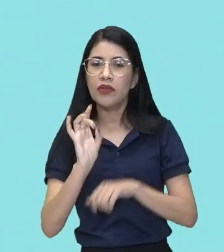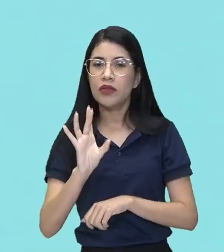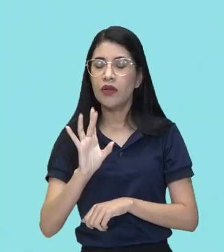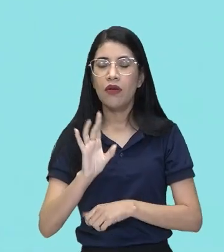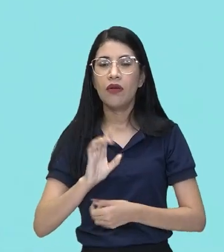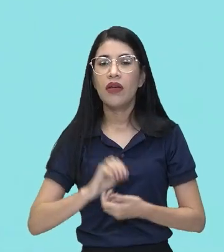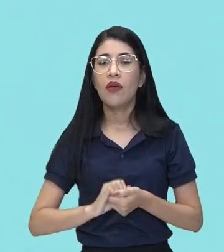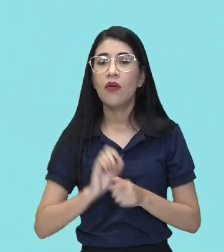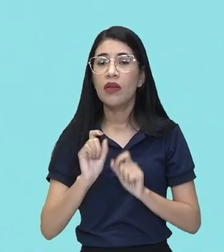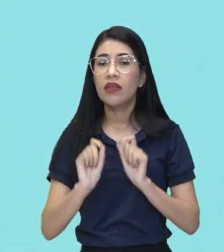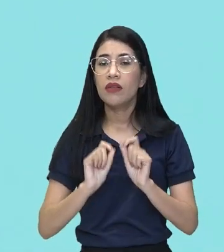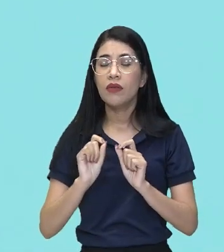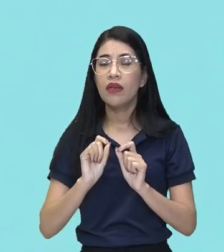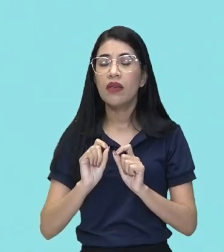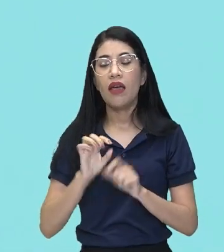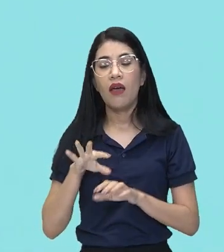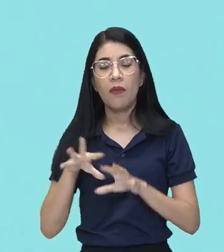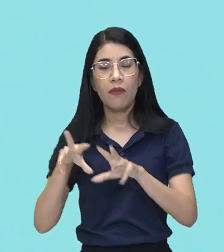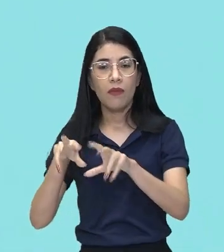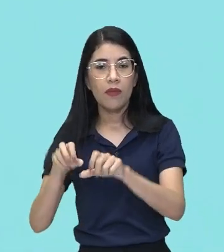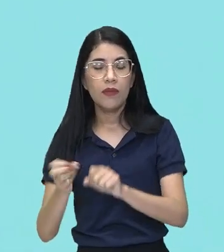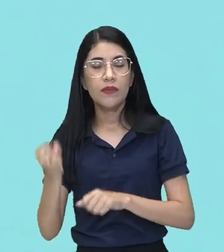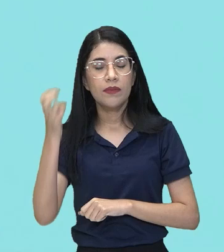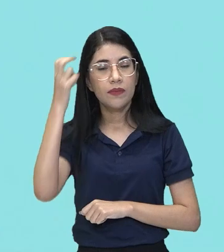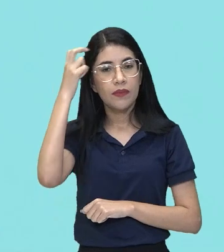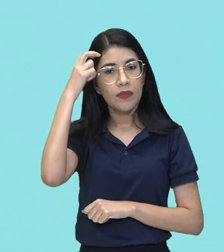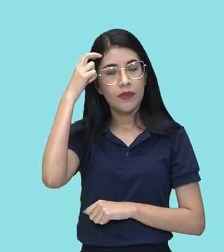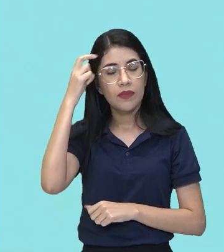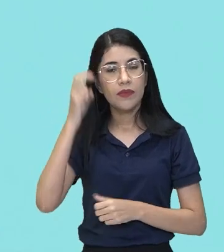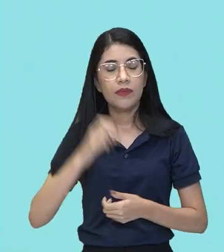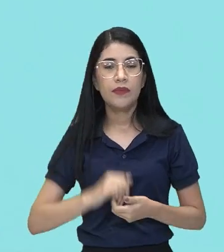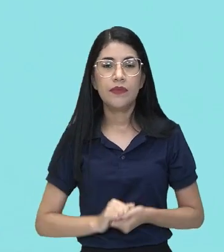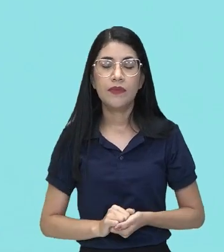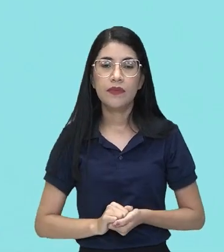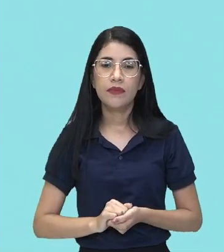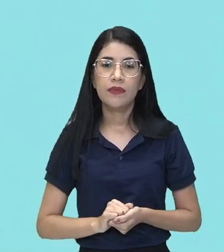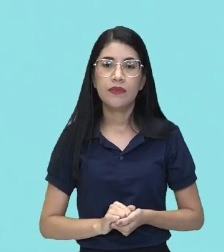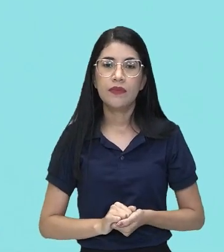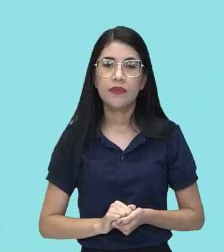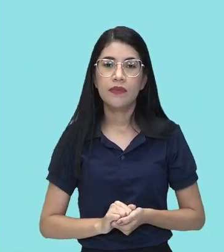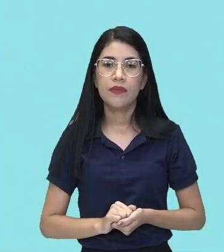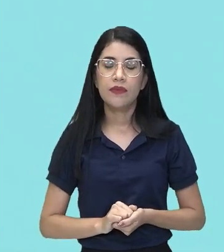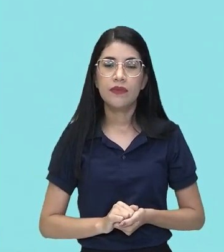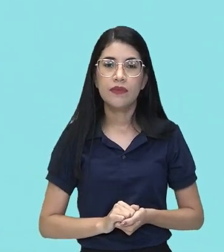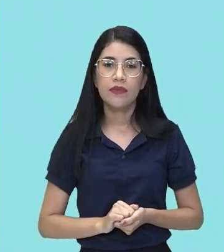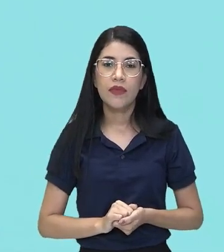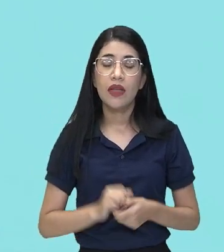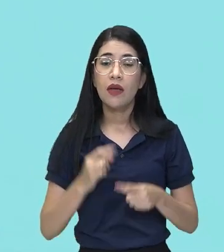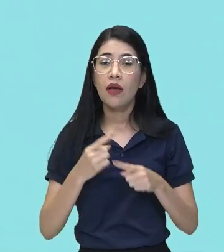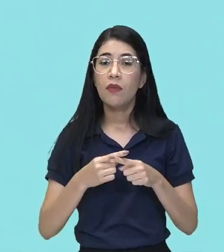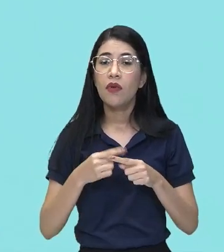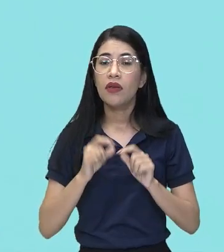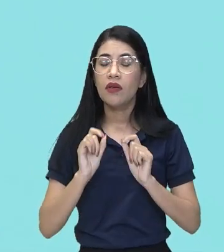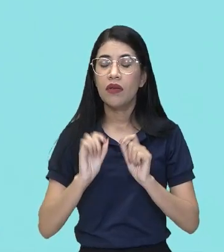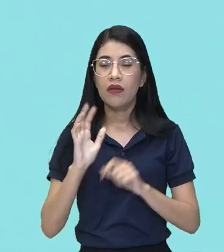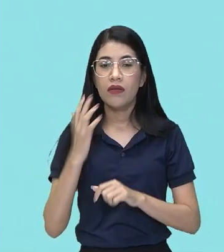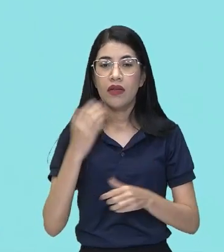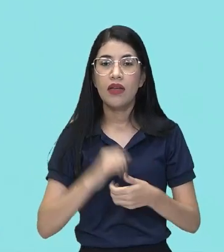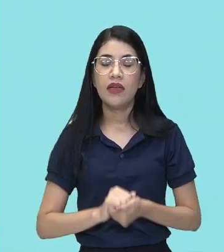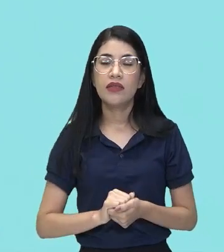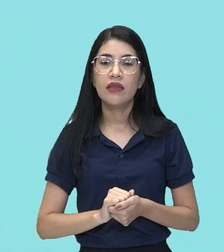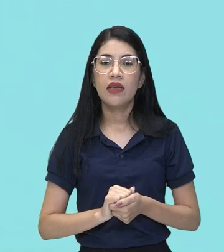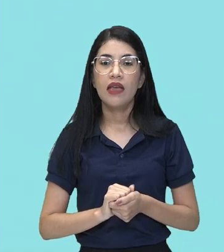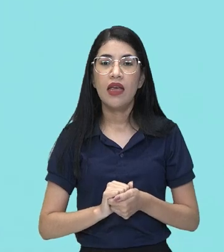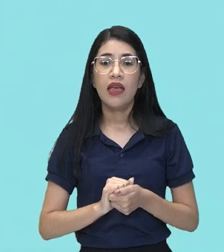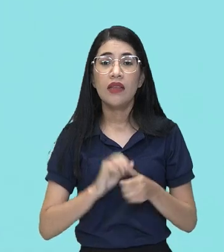eu estou cometendo aí uma apropriação cultural indevida, porque eu estou tirando esse elemento